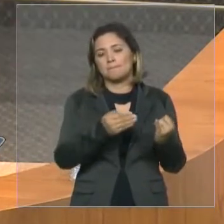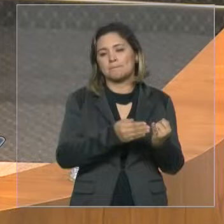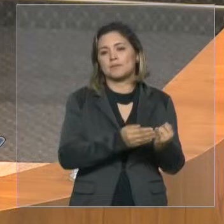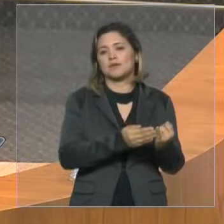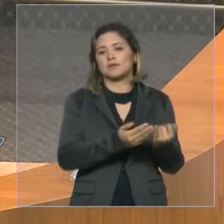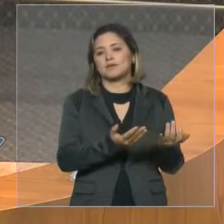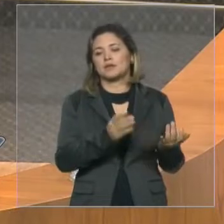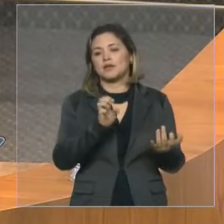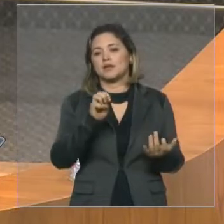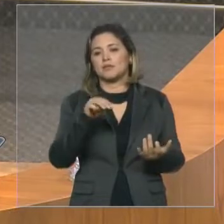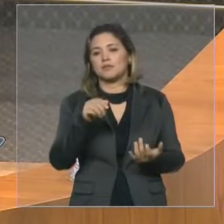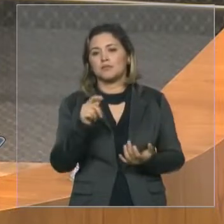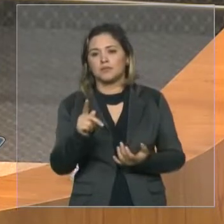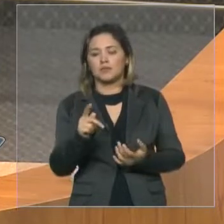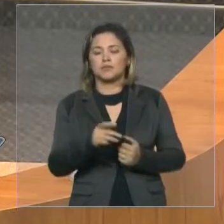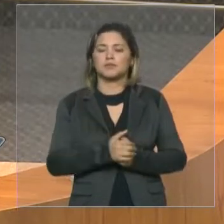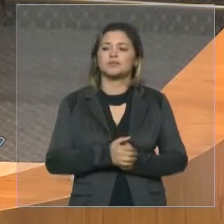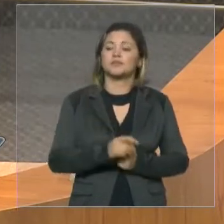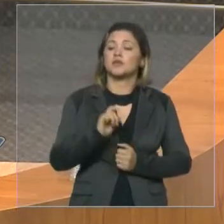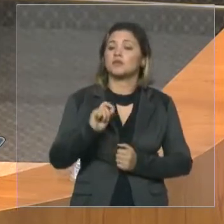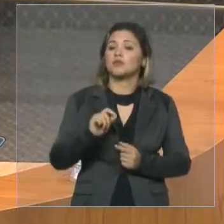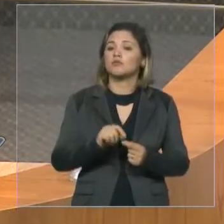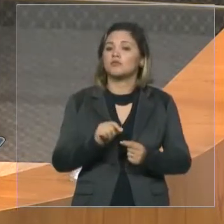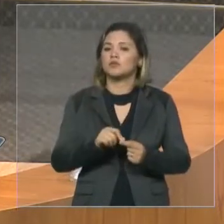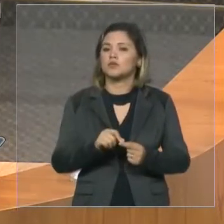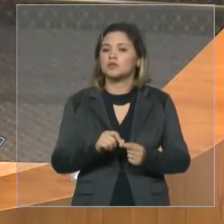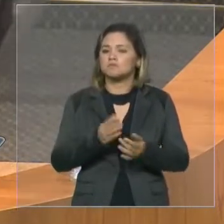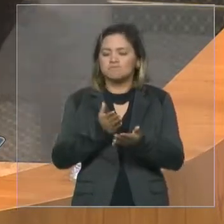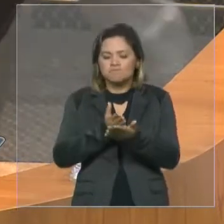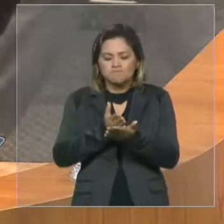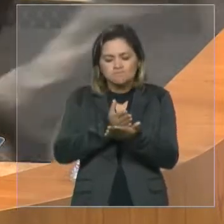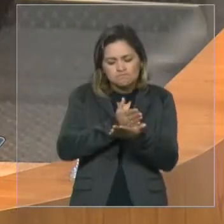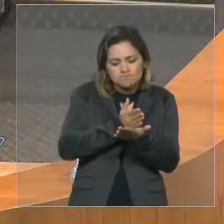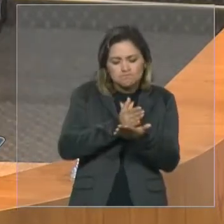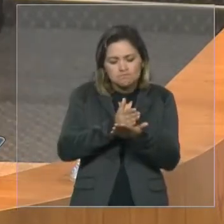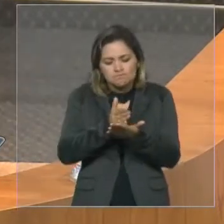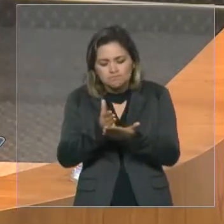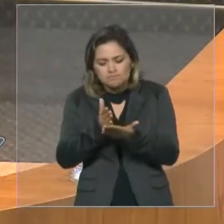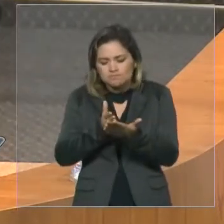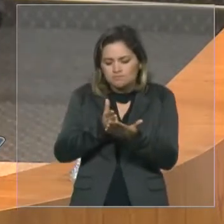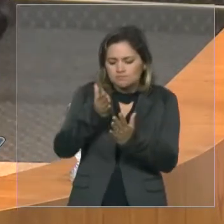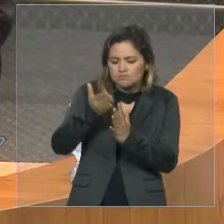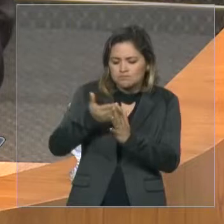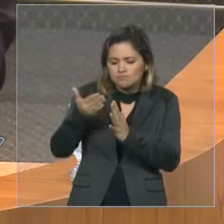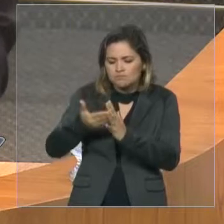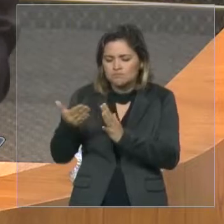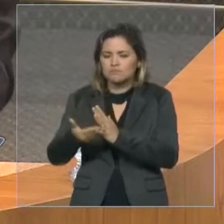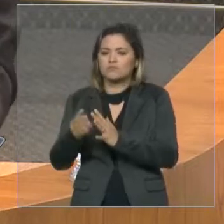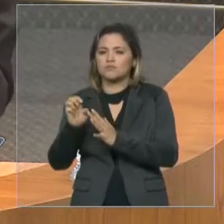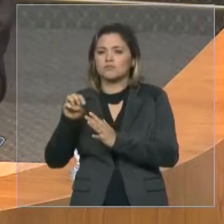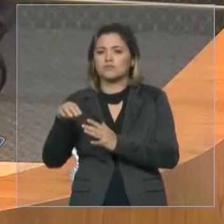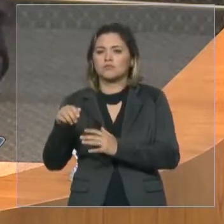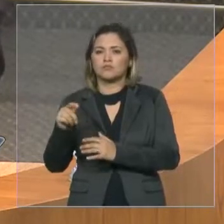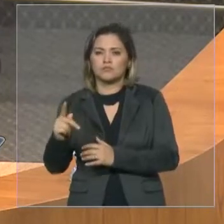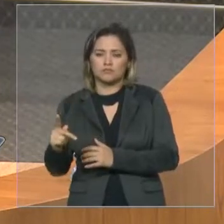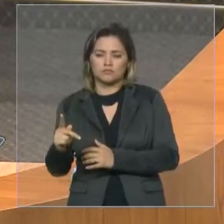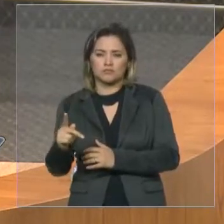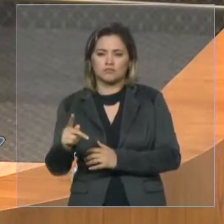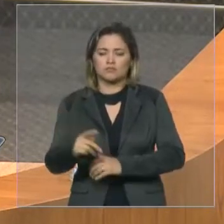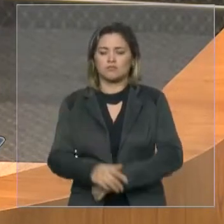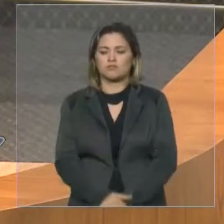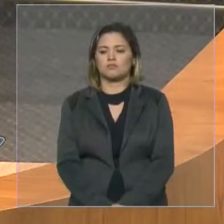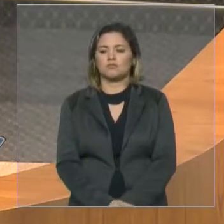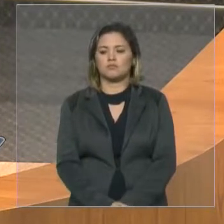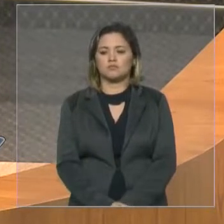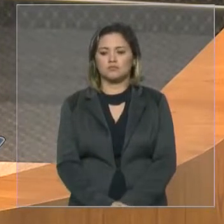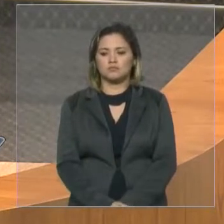dentro. E aí começou a diluir essa situação aqui prevista em lei. Não é ilação.